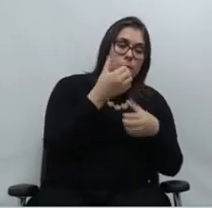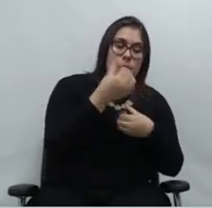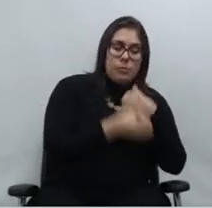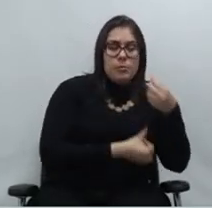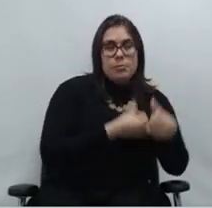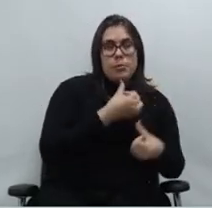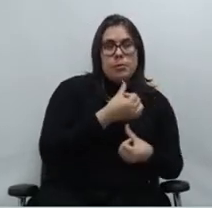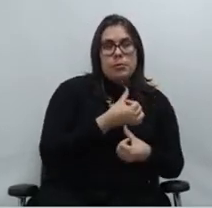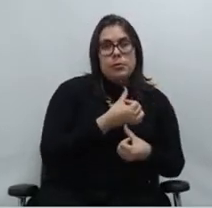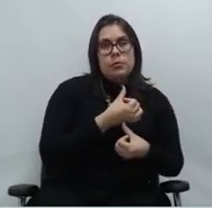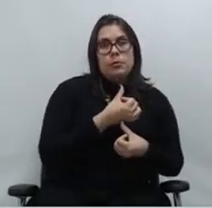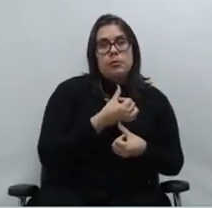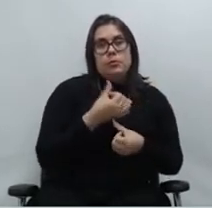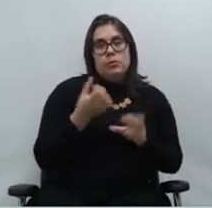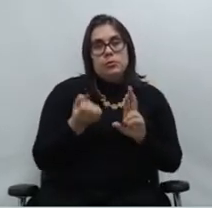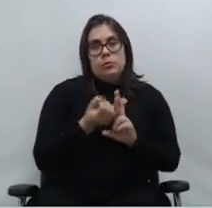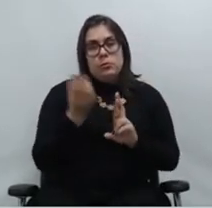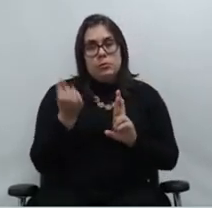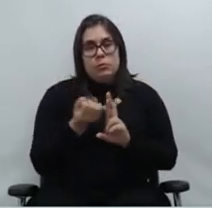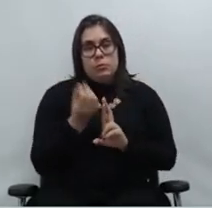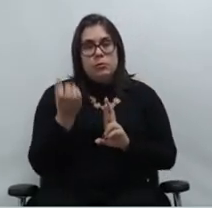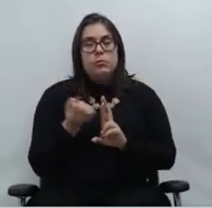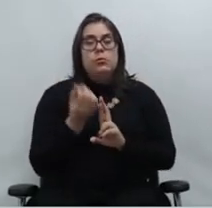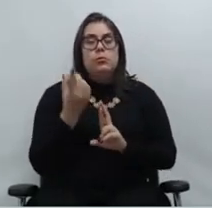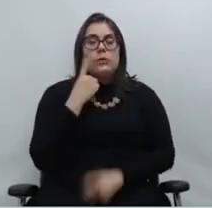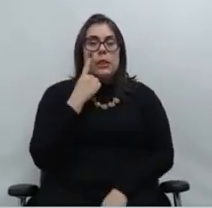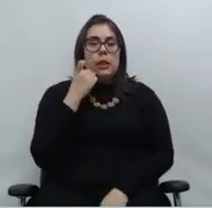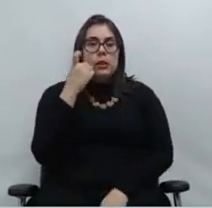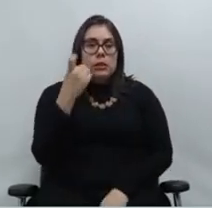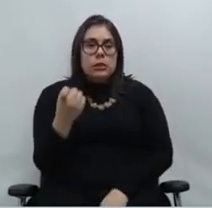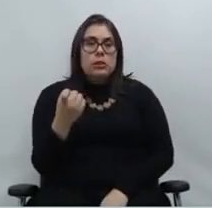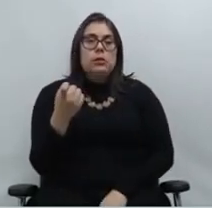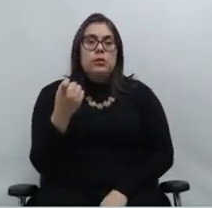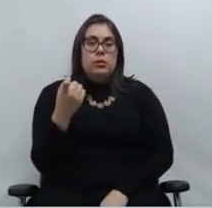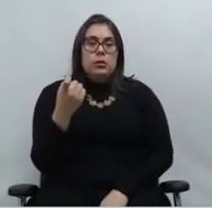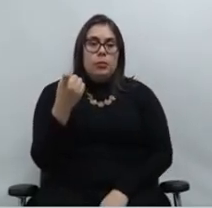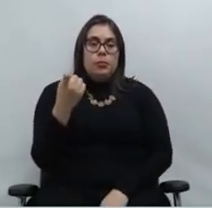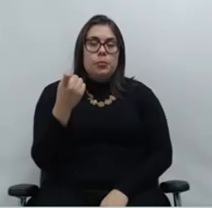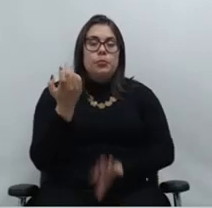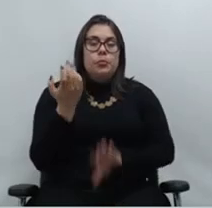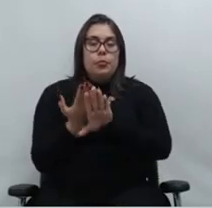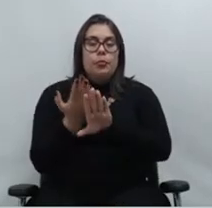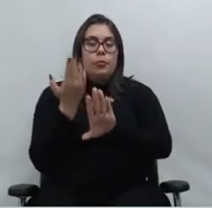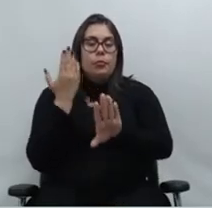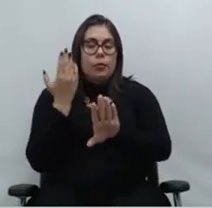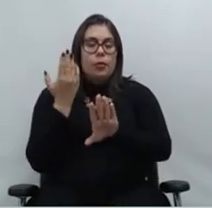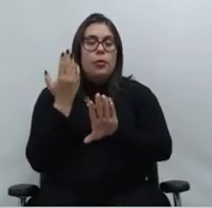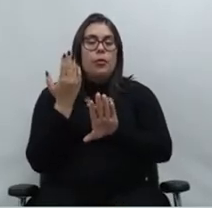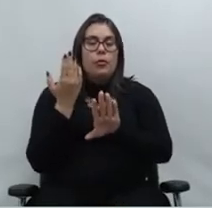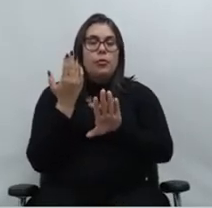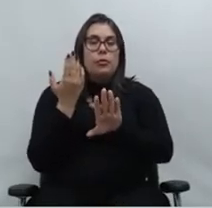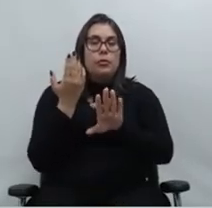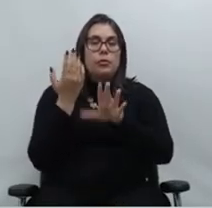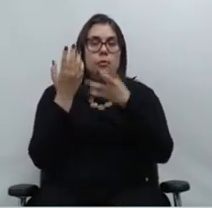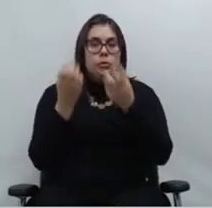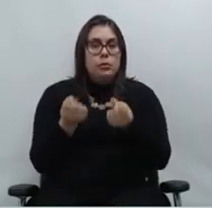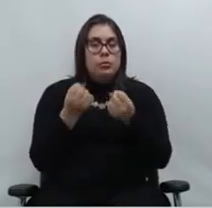mencionado. É o breve relatório. O pleito do interessado guarda estreita relação com o afastamento anteriormente deferido por este